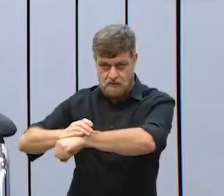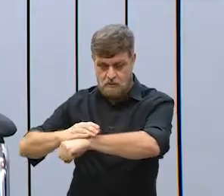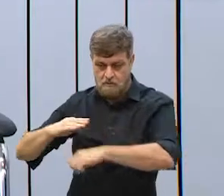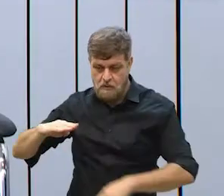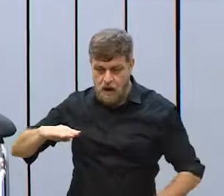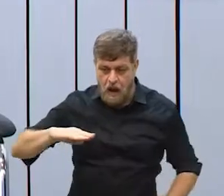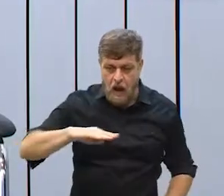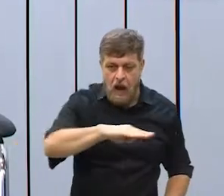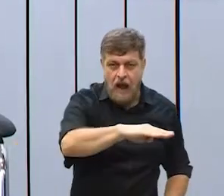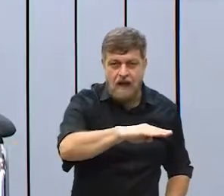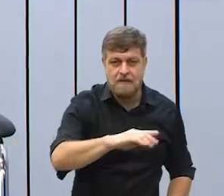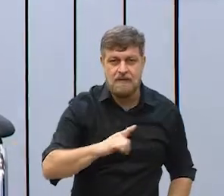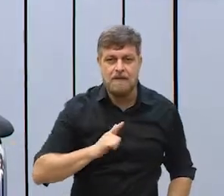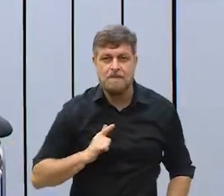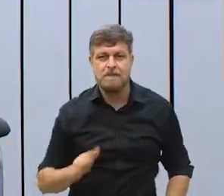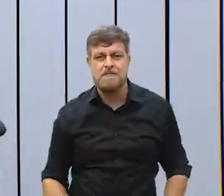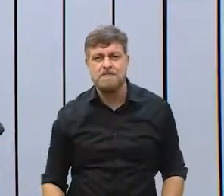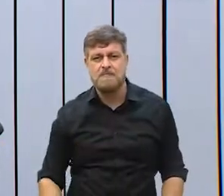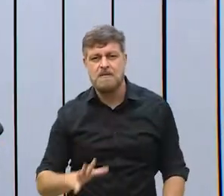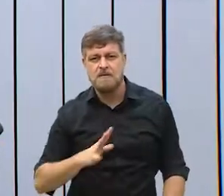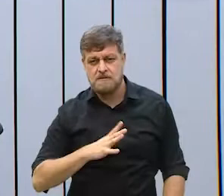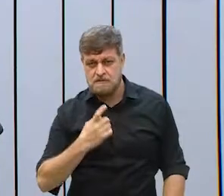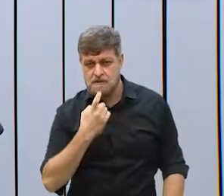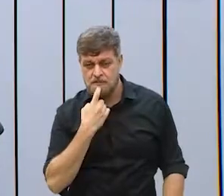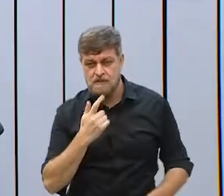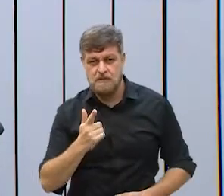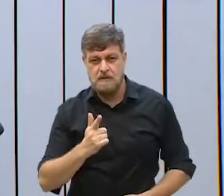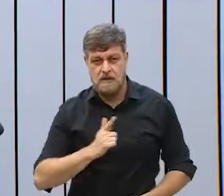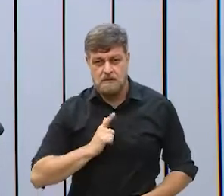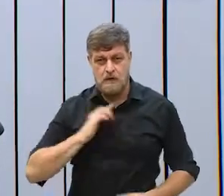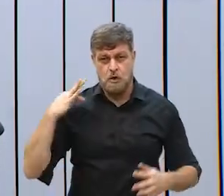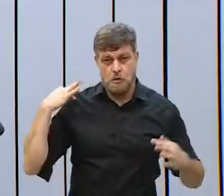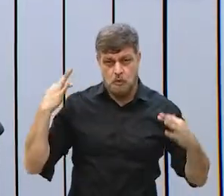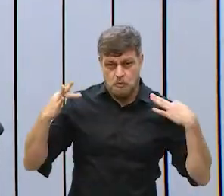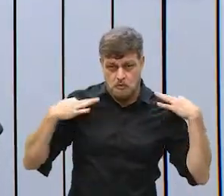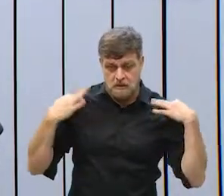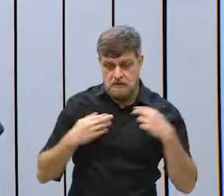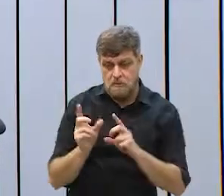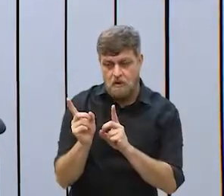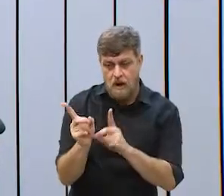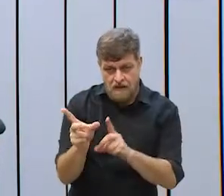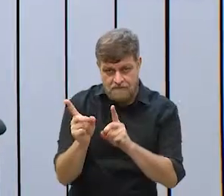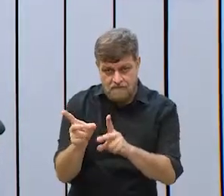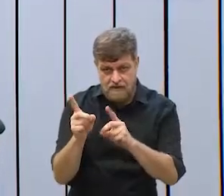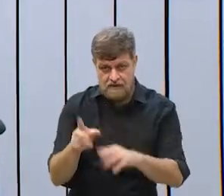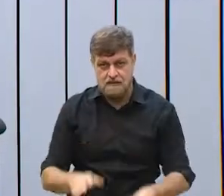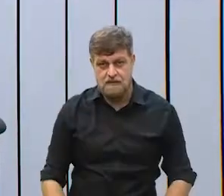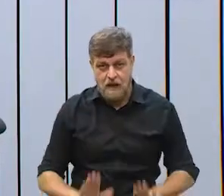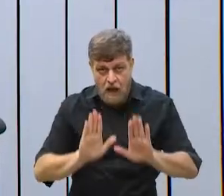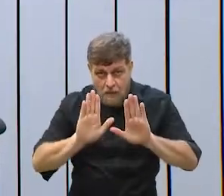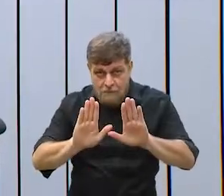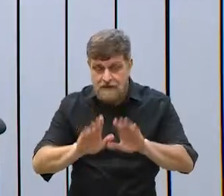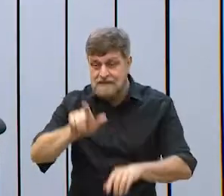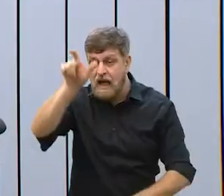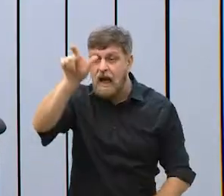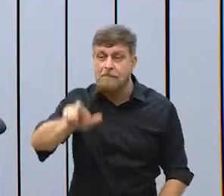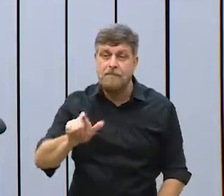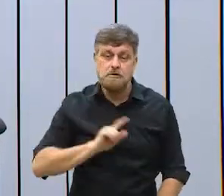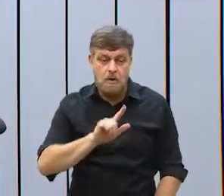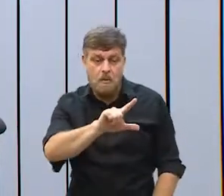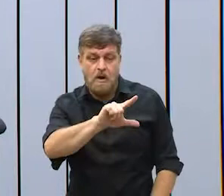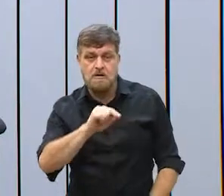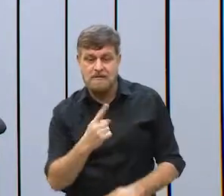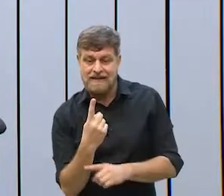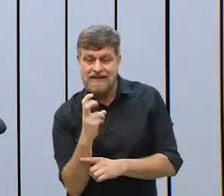hoje Campinas é um polo de turismo de comércio, né? Comercial. Mas o cara pode optar a